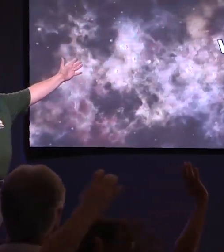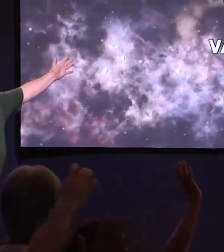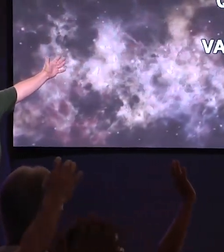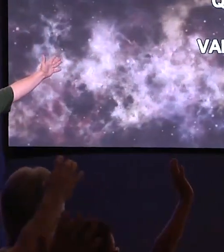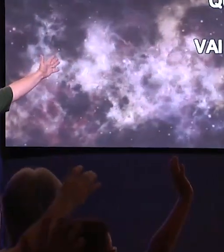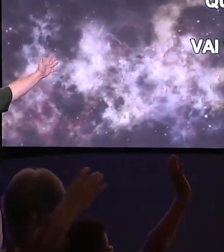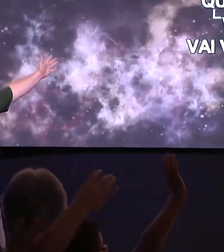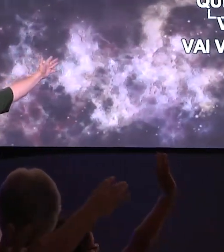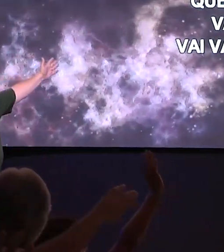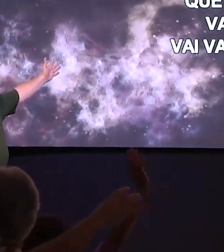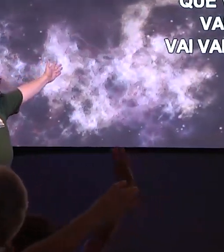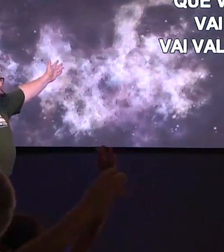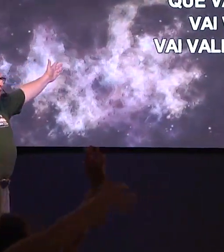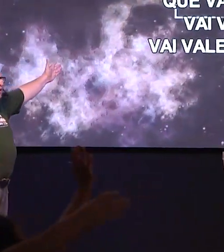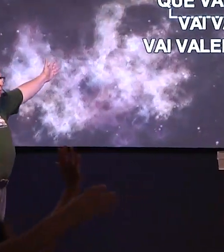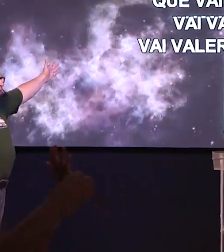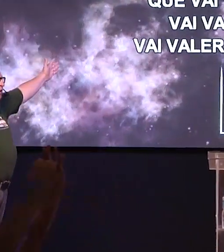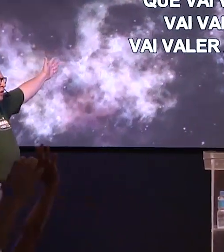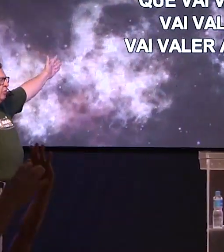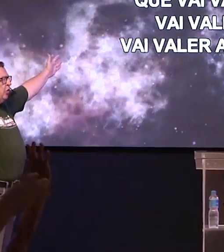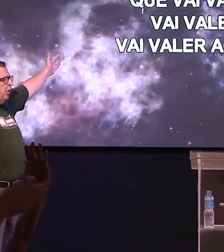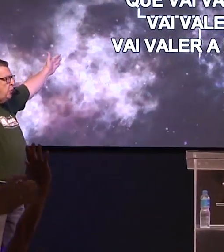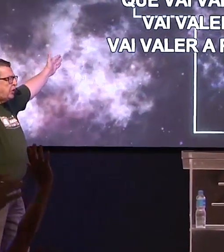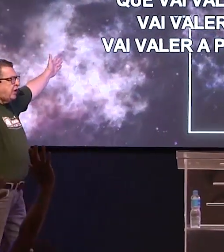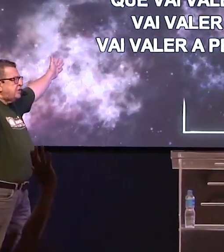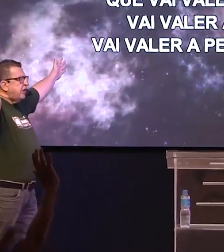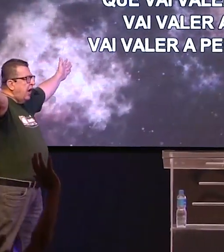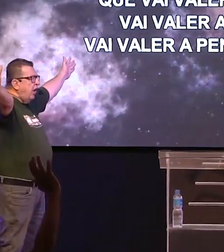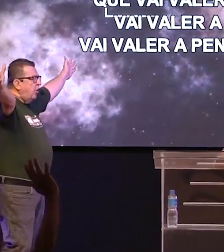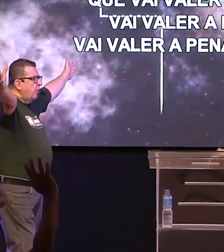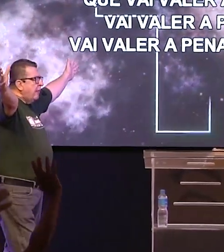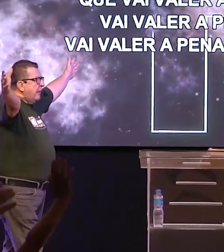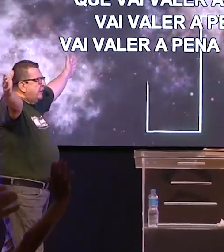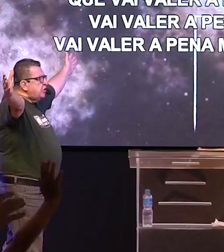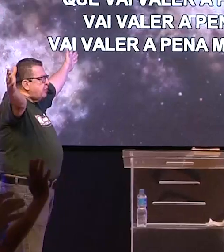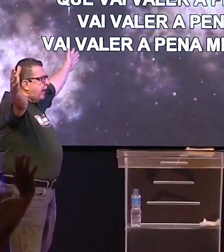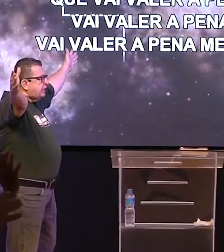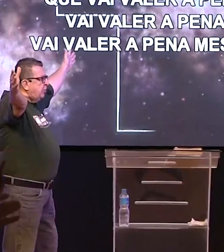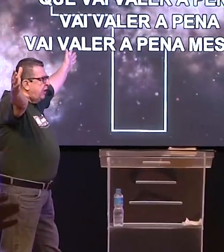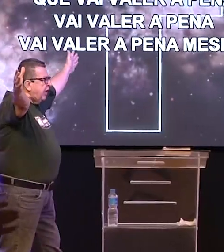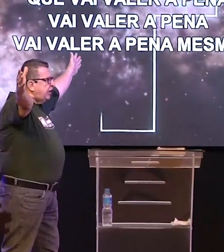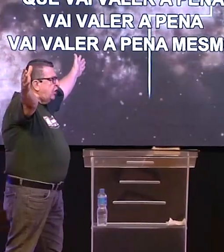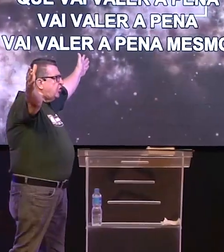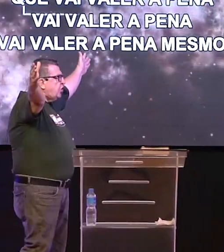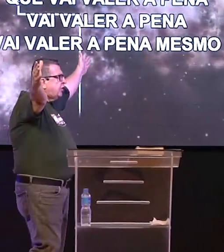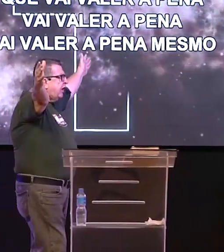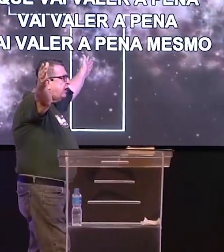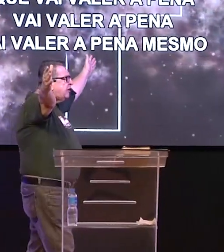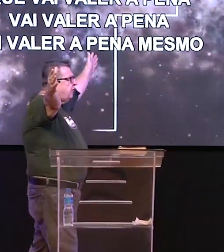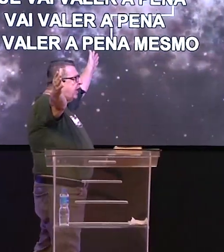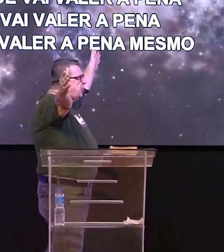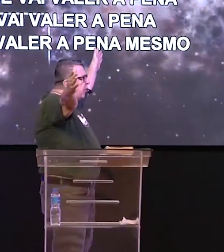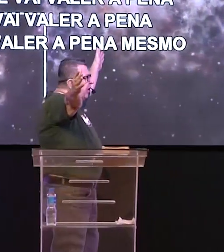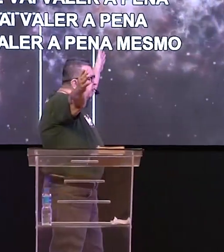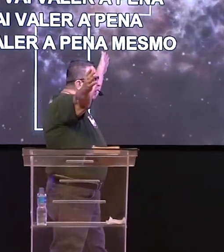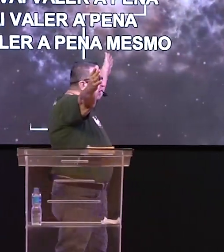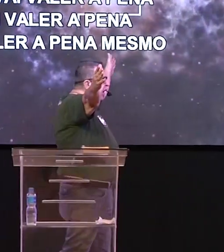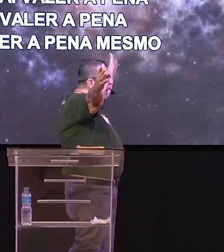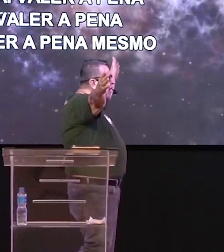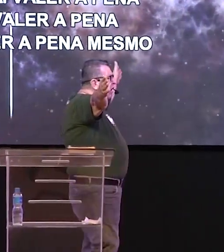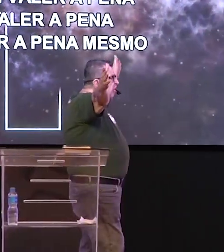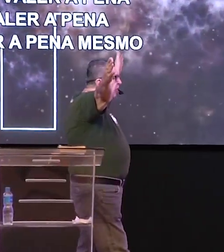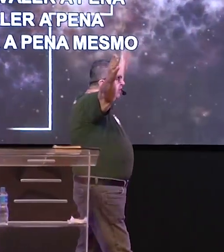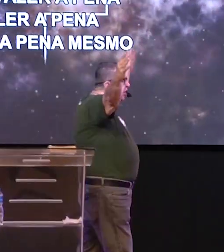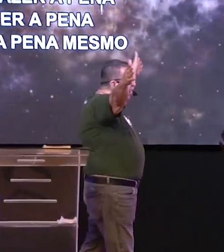encha do seu poder. Desperte em mim o meu potencial. Desperte em mim aquilo que o Senhor tem reservado para a minha